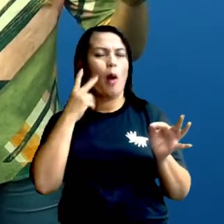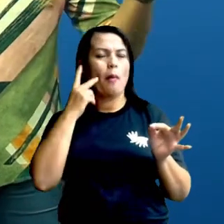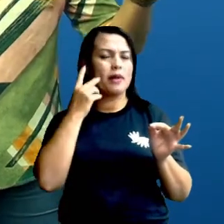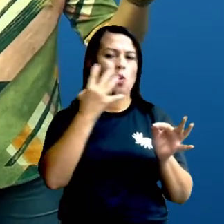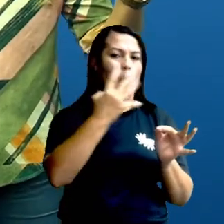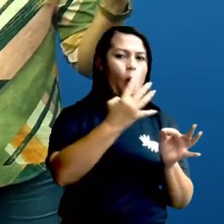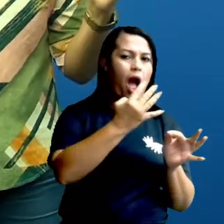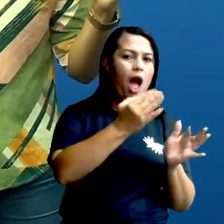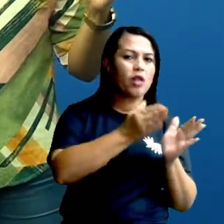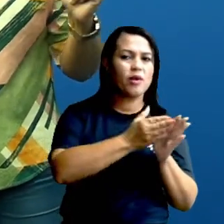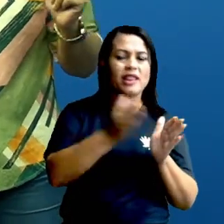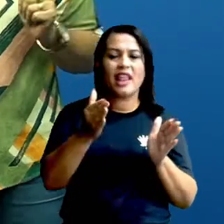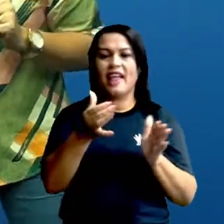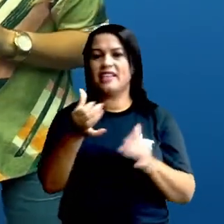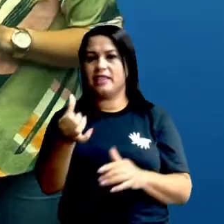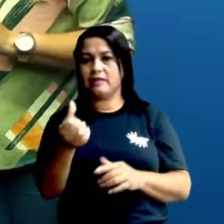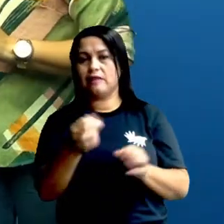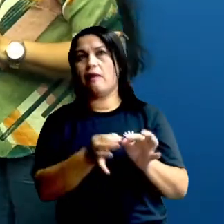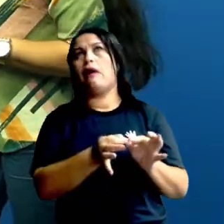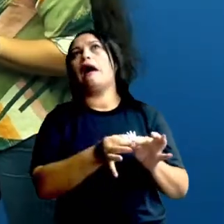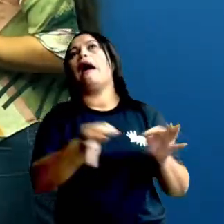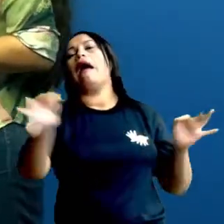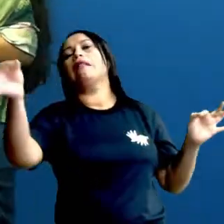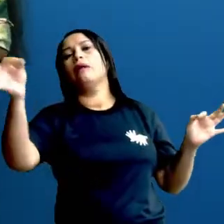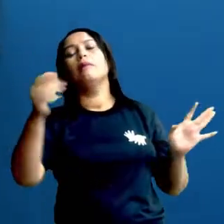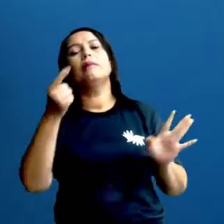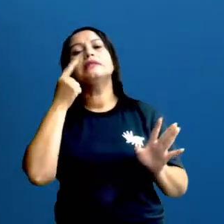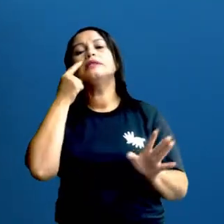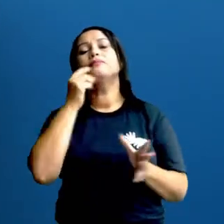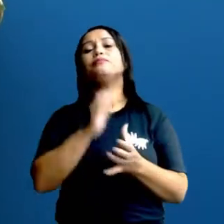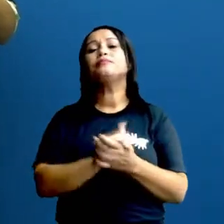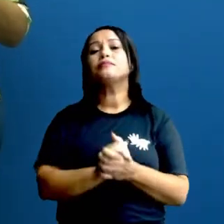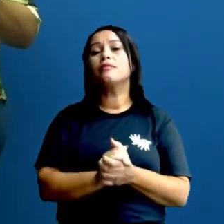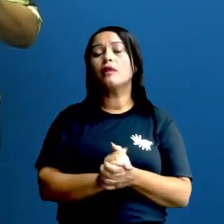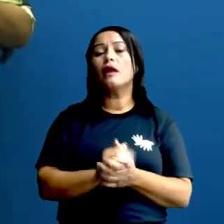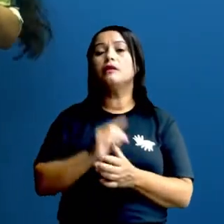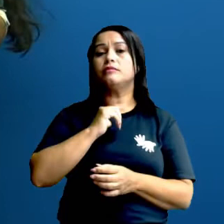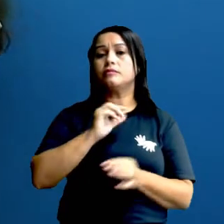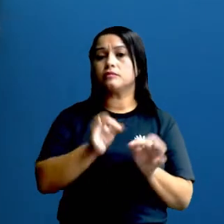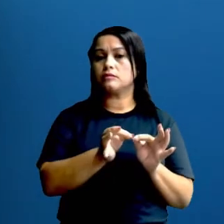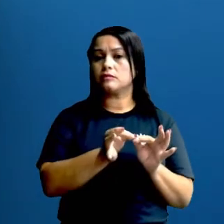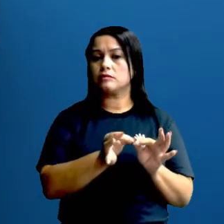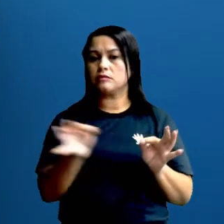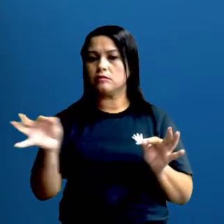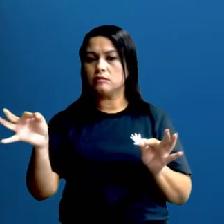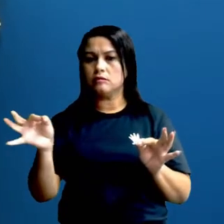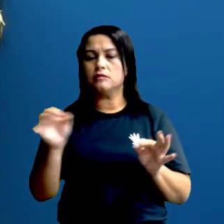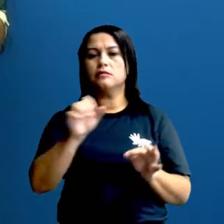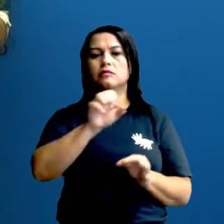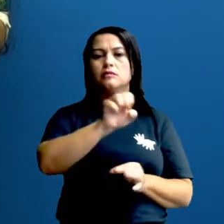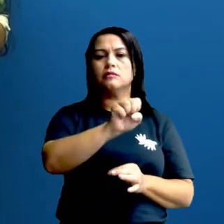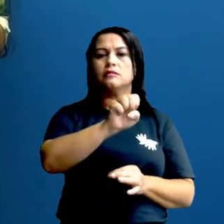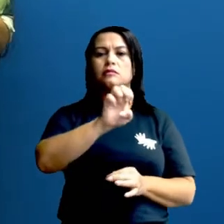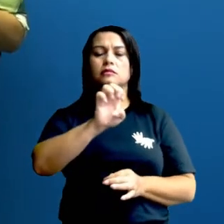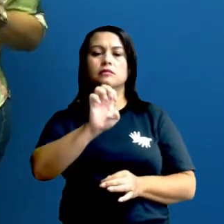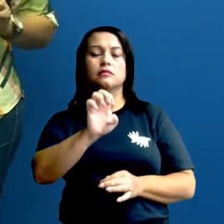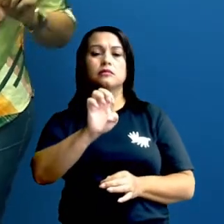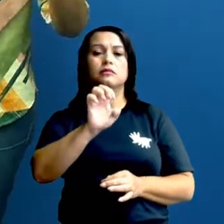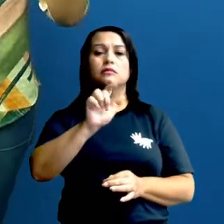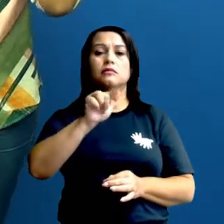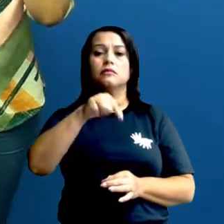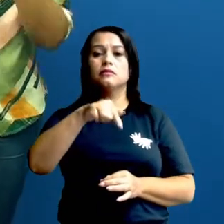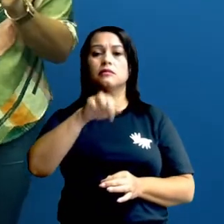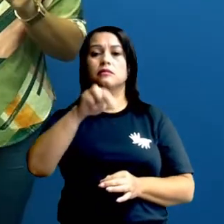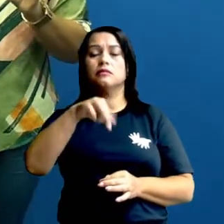porque senão vocês fazem aquela lá reta aí nome né então ver só então que eu trancei meu segmento segmento a bebê